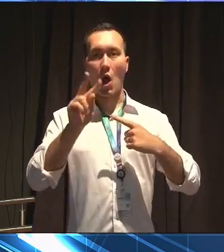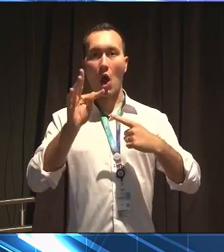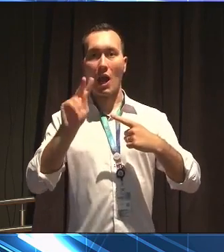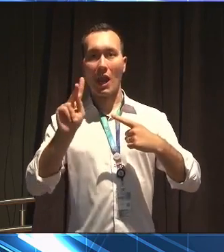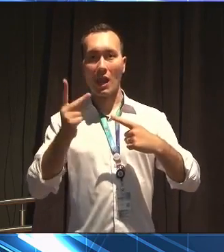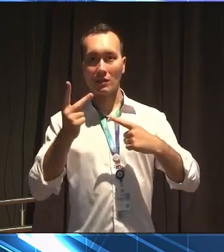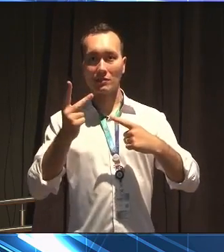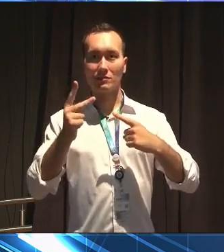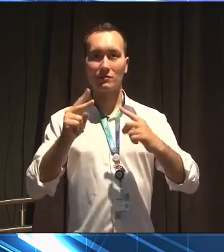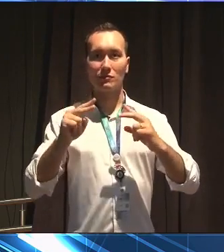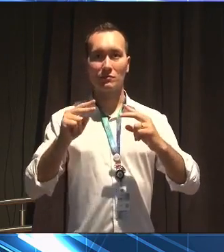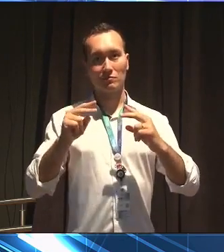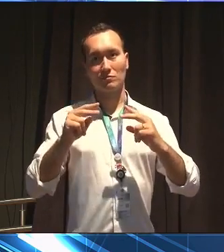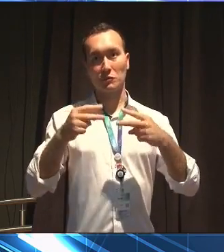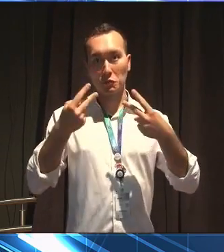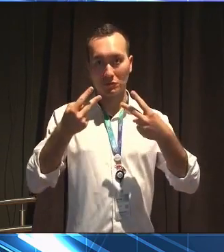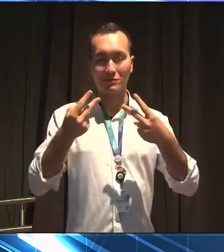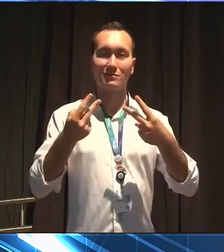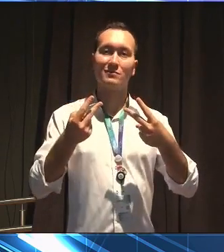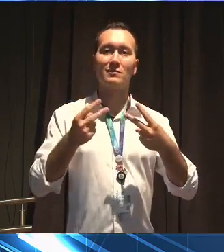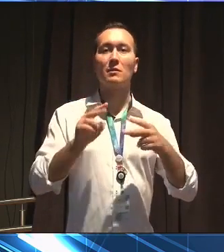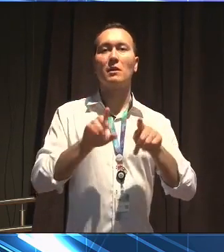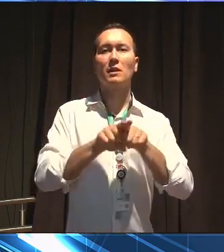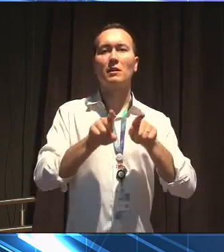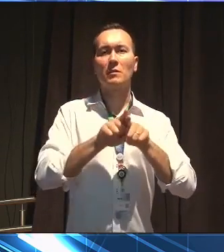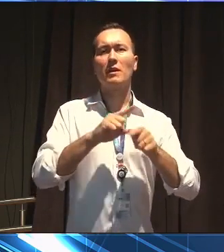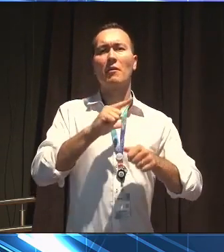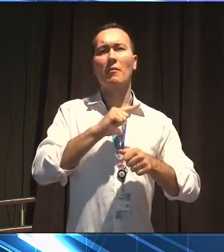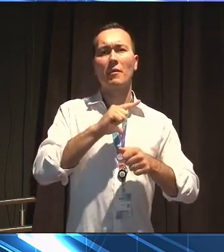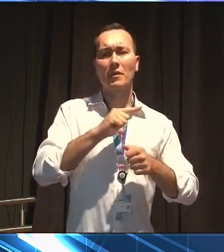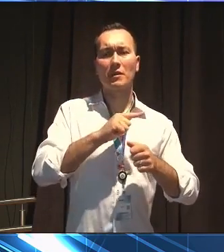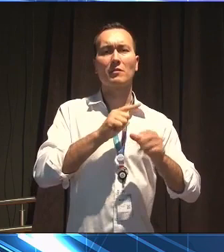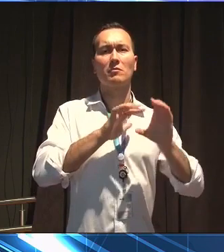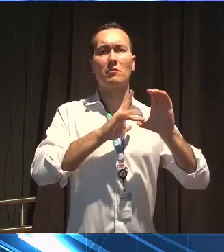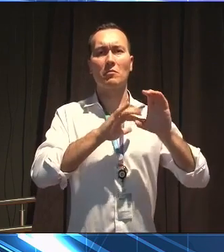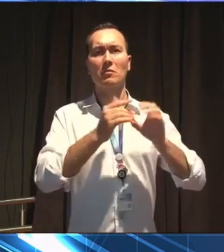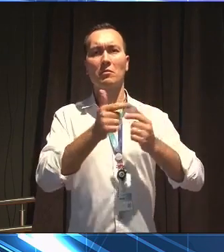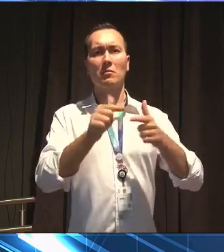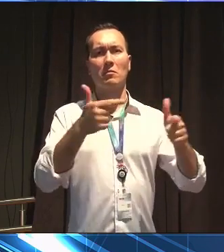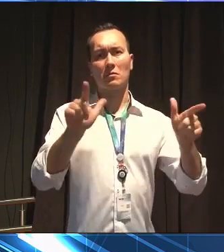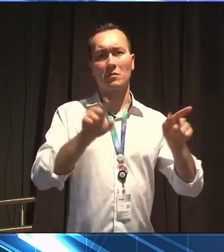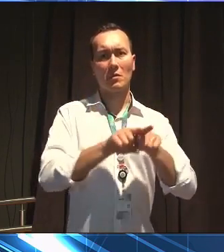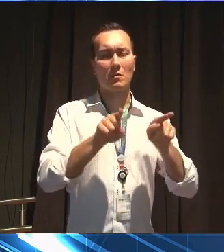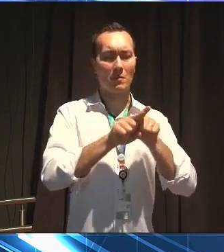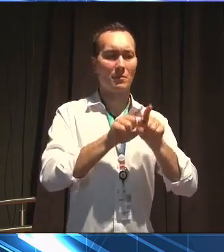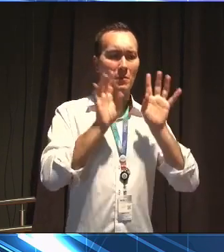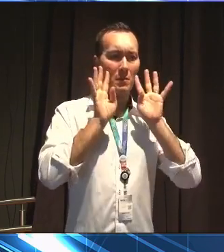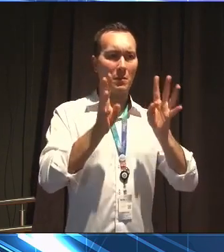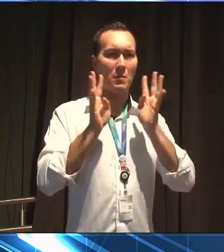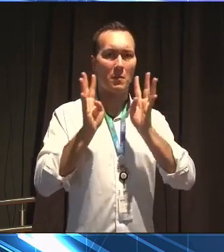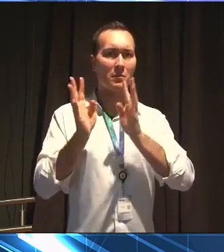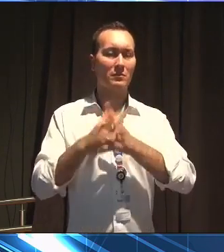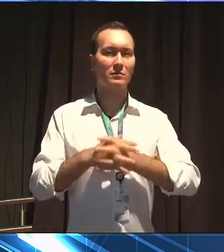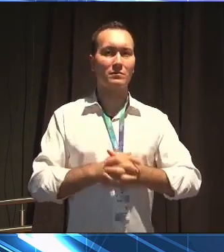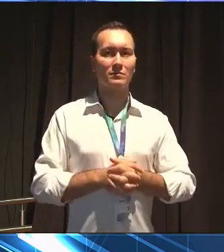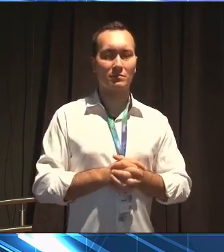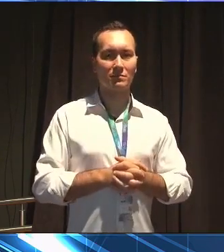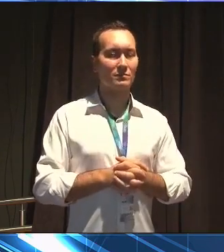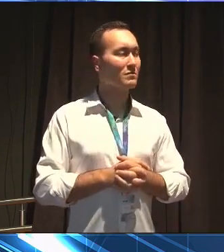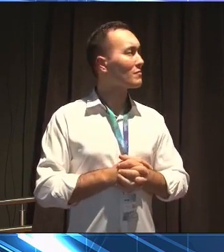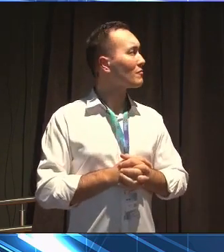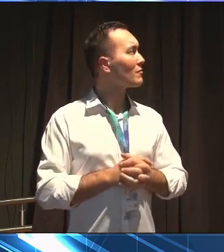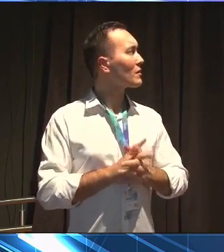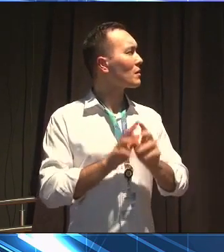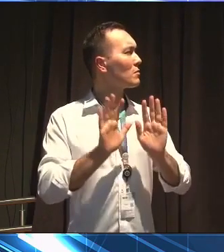em outras tecnologias, apesar de alguns demos e alguns códigos estarem voltados para .NET. Bom, para quem não